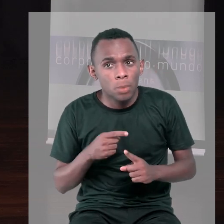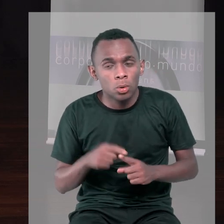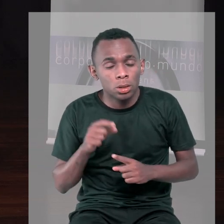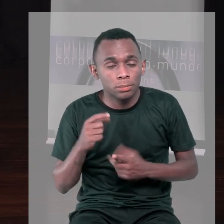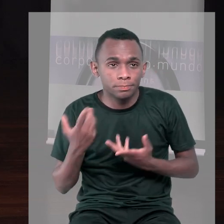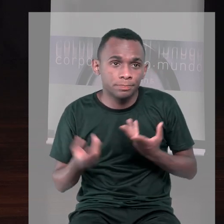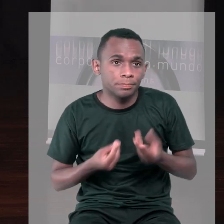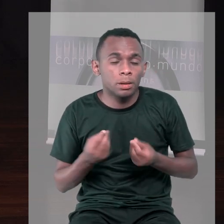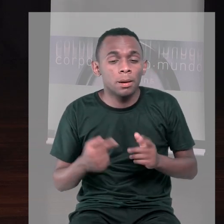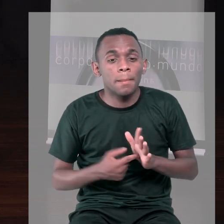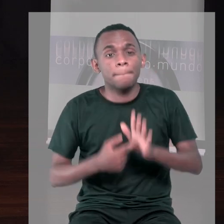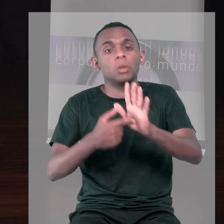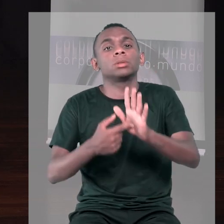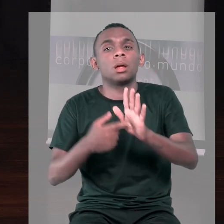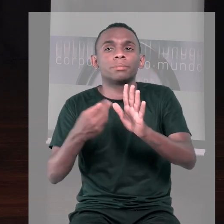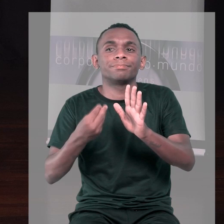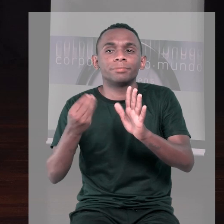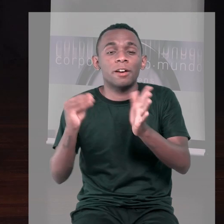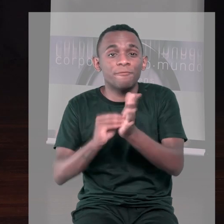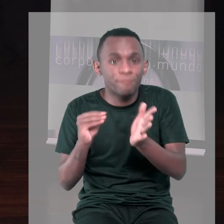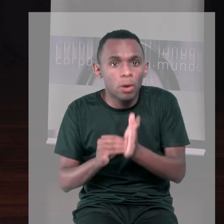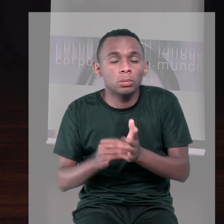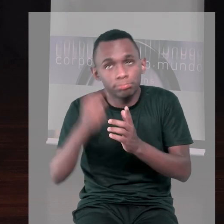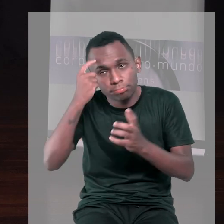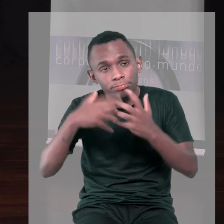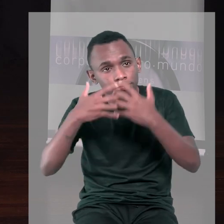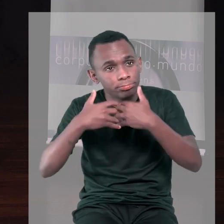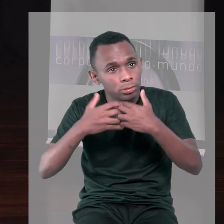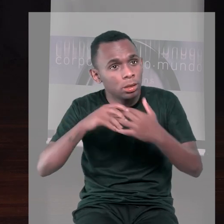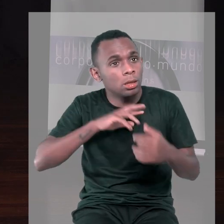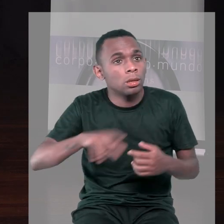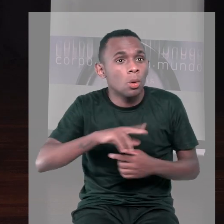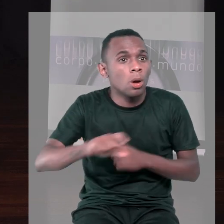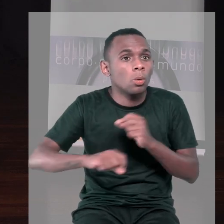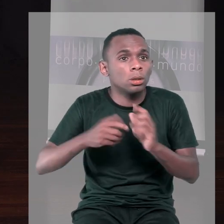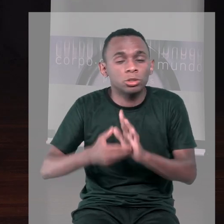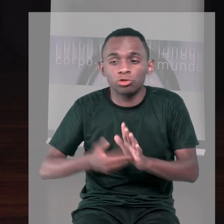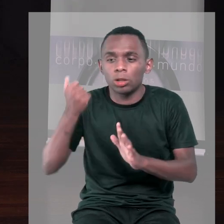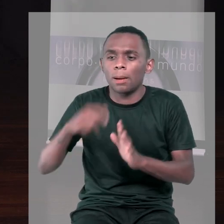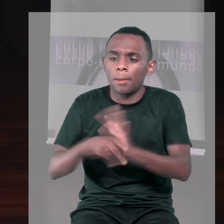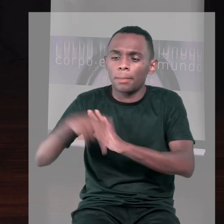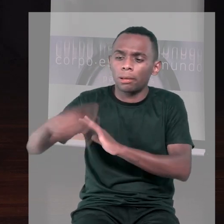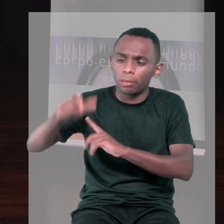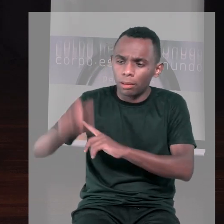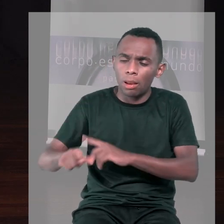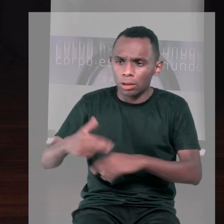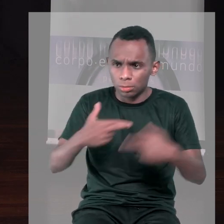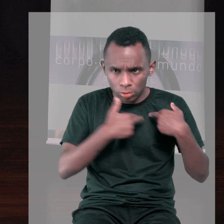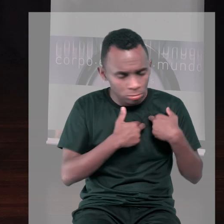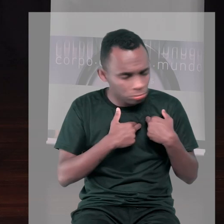seres humanos são responsáveis por aquilo que eles fazem. É evidente que devem